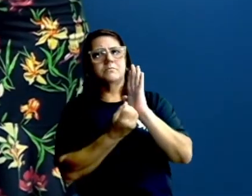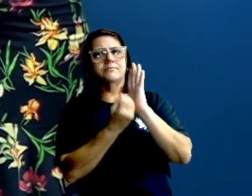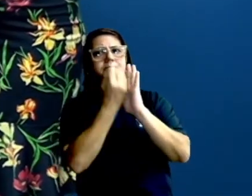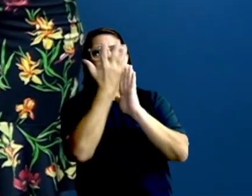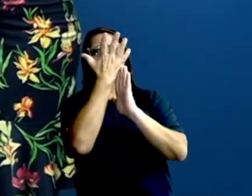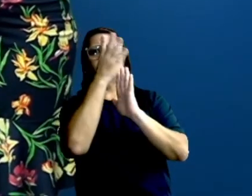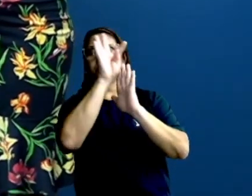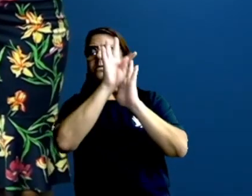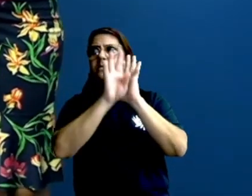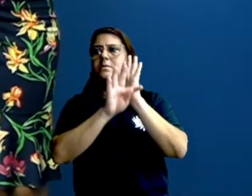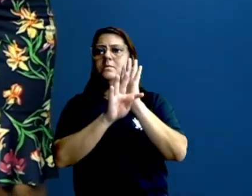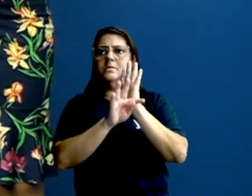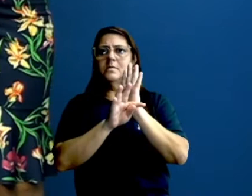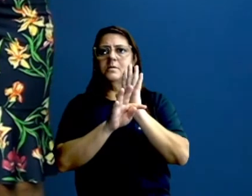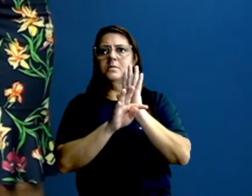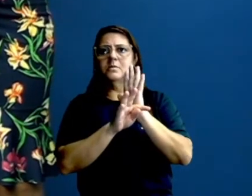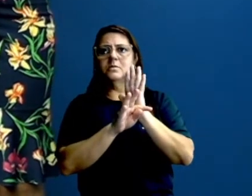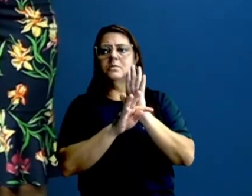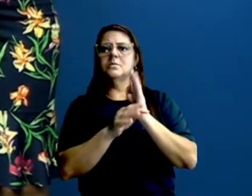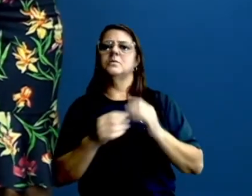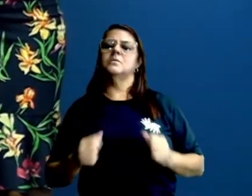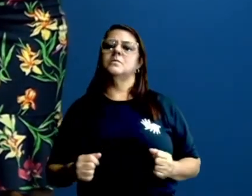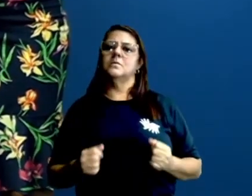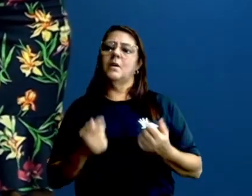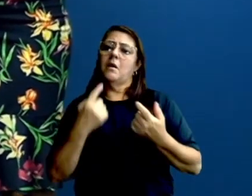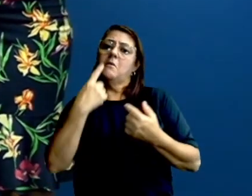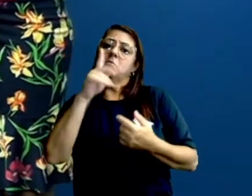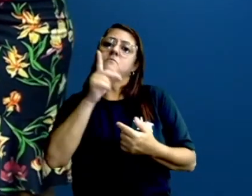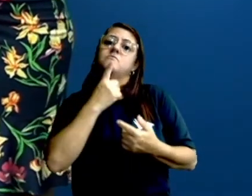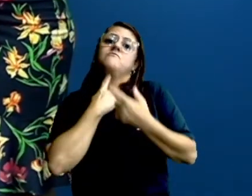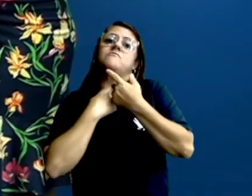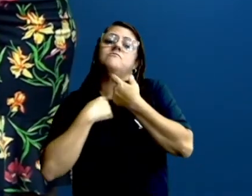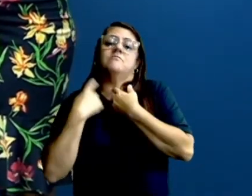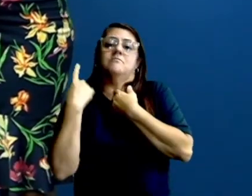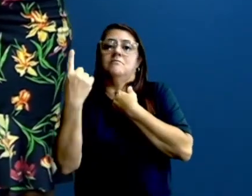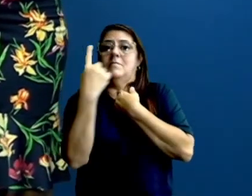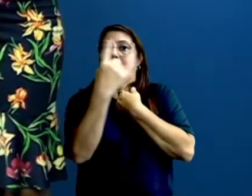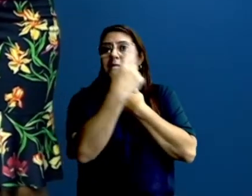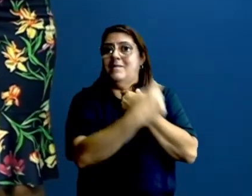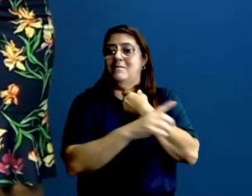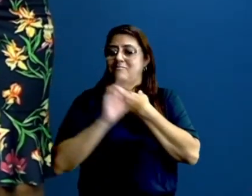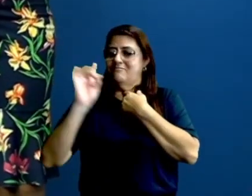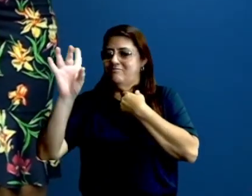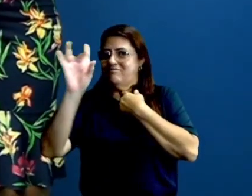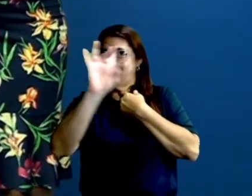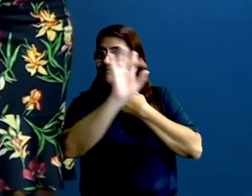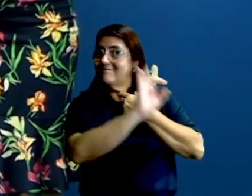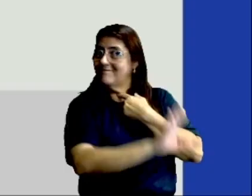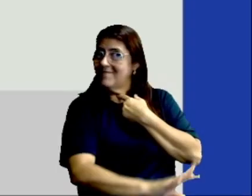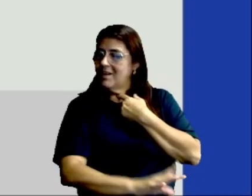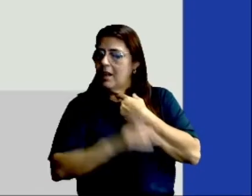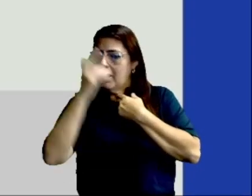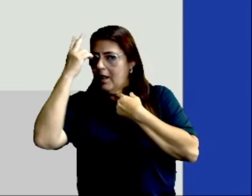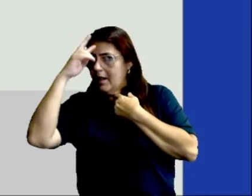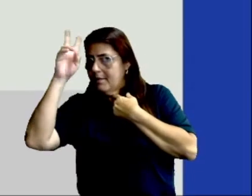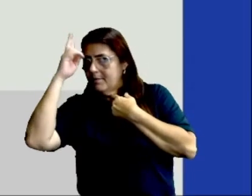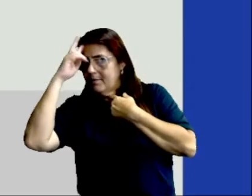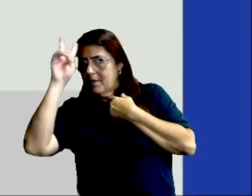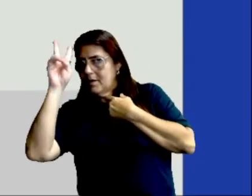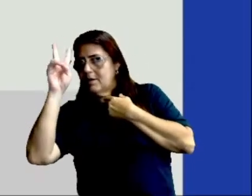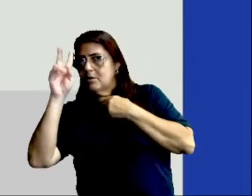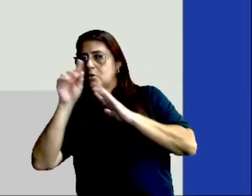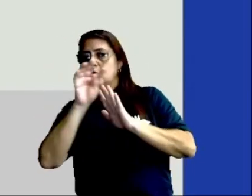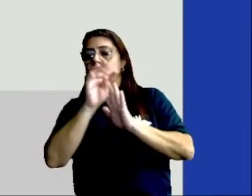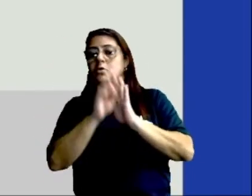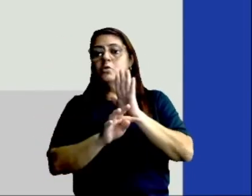esse texto do jeitinho que vocês desejarem. Agora, lembrando dessas características, que tem que ter um leitor, lembrando do